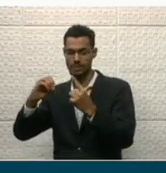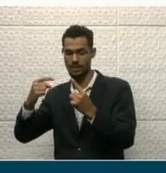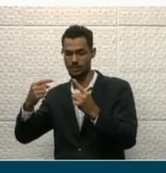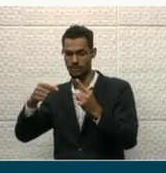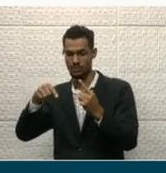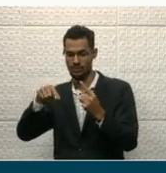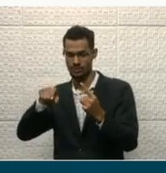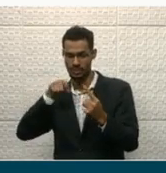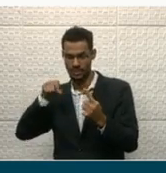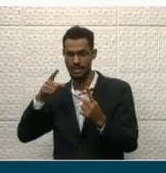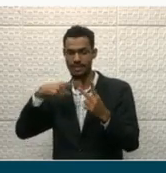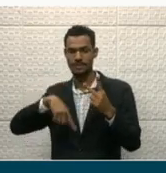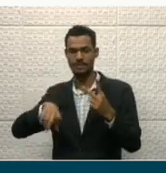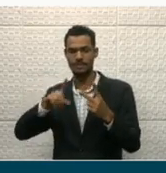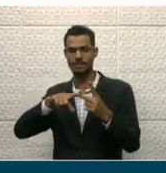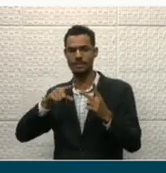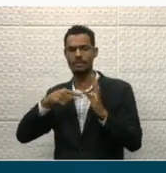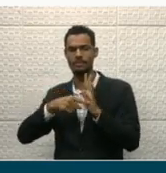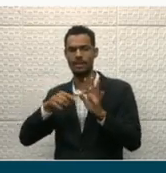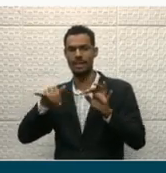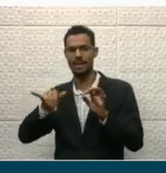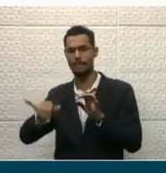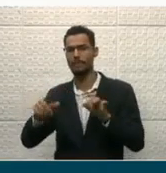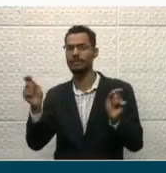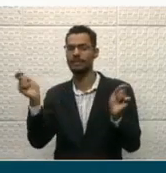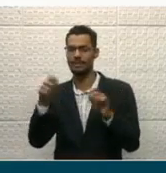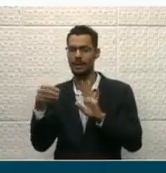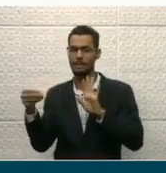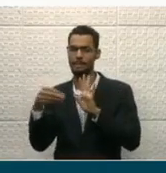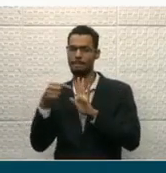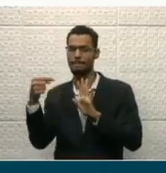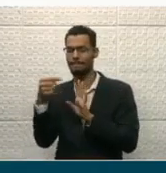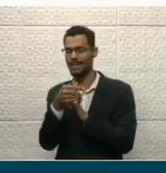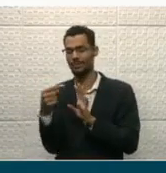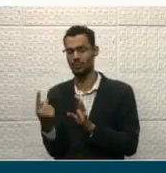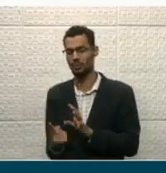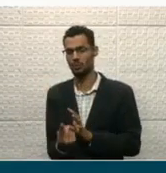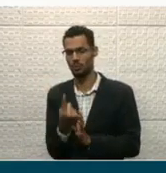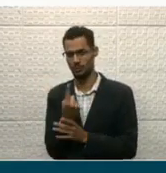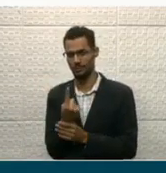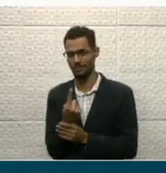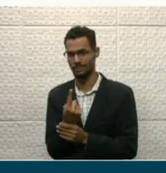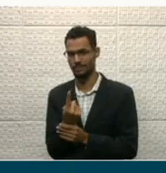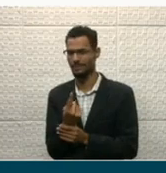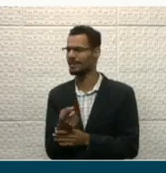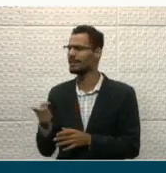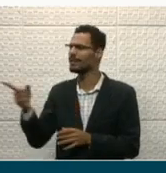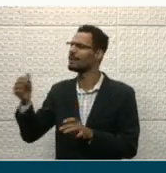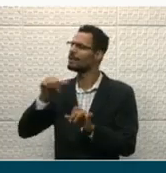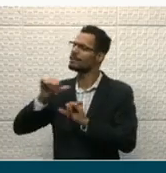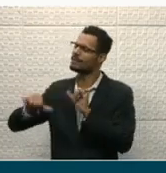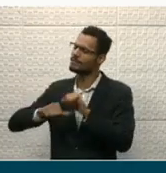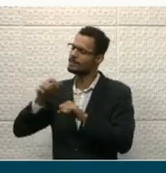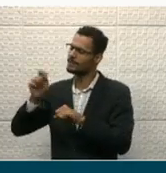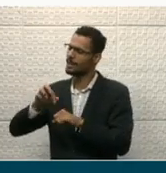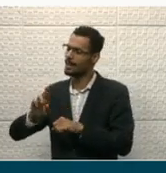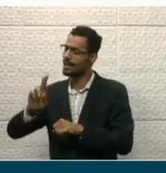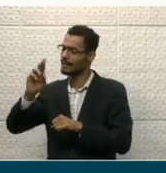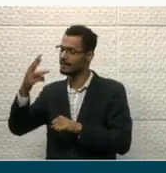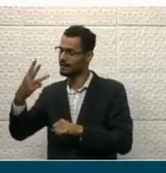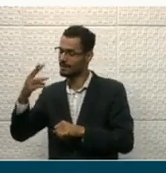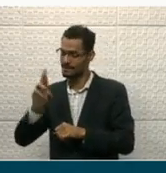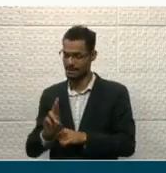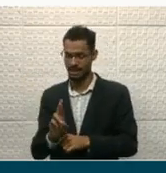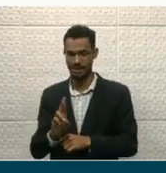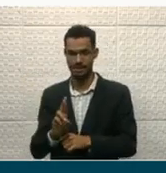0x, e na coluna referente a y eu indico menos 1. Se eu tenho agora uma transformação de R3 em